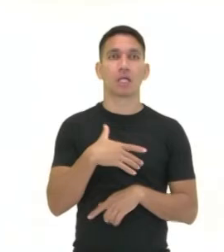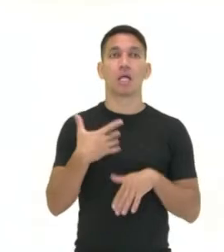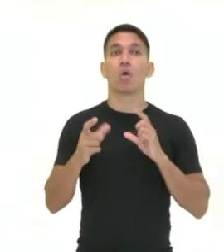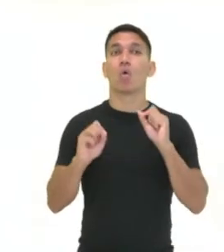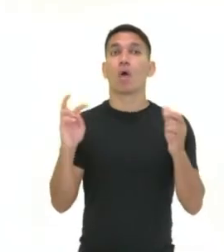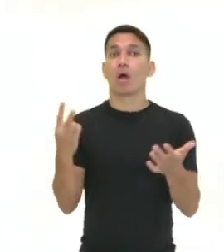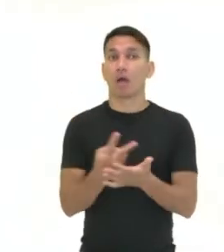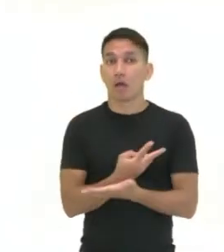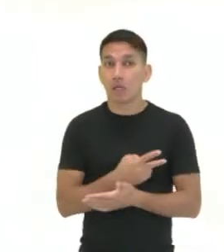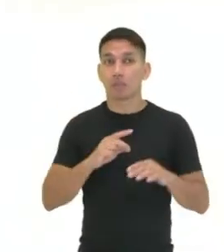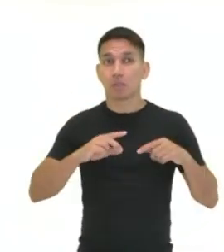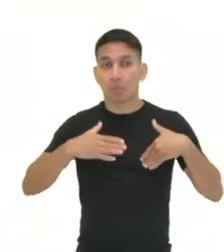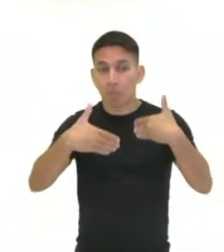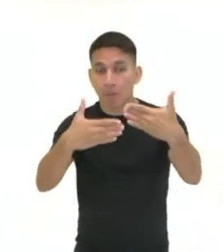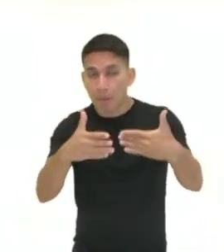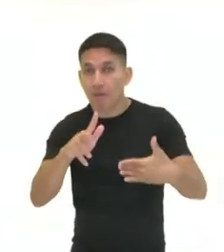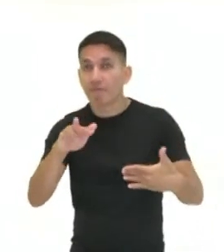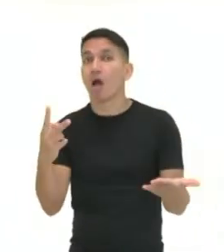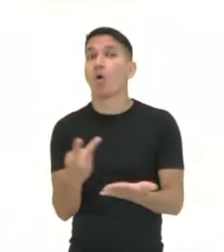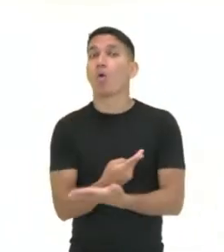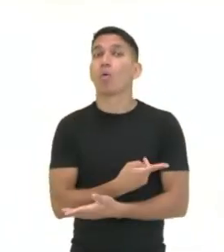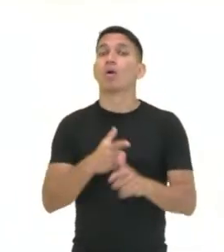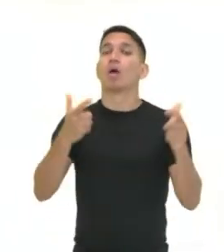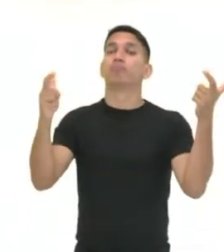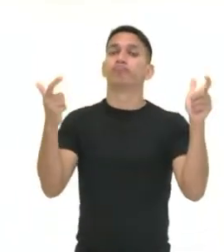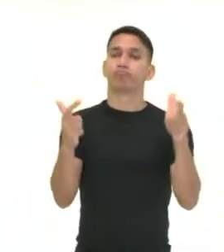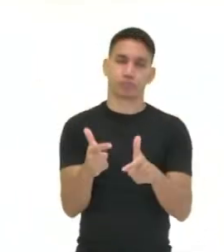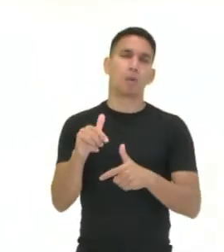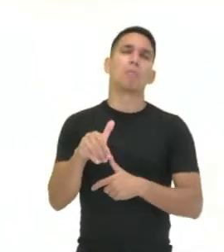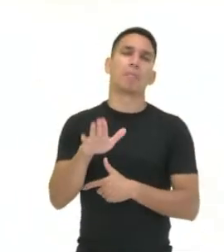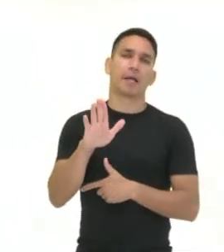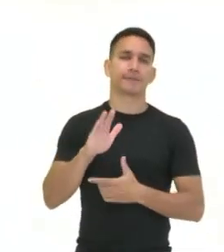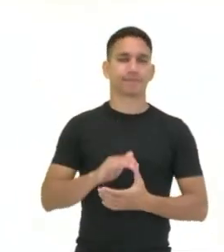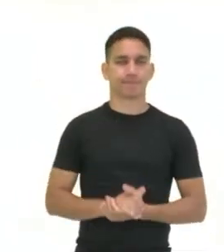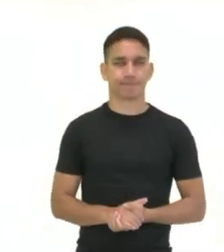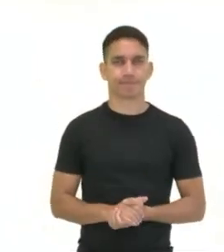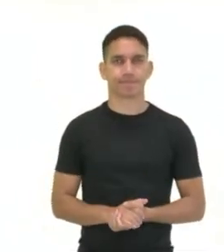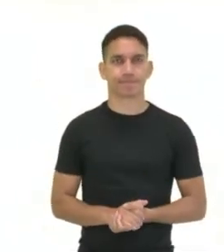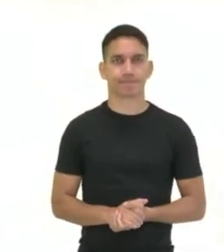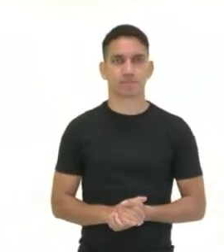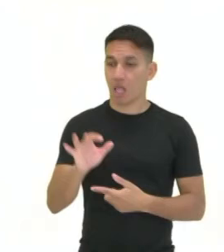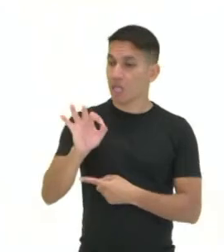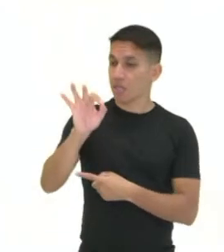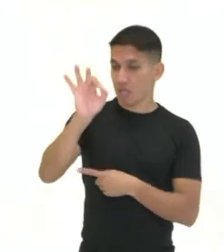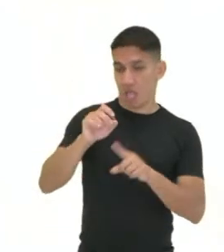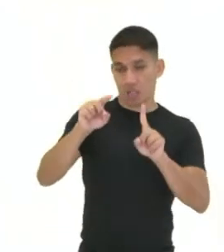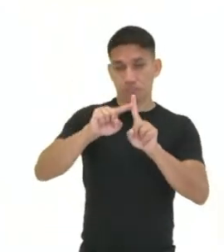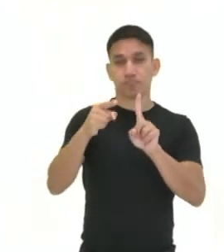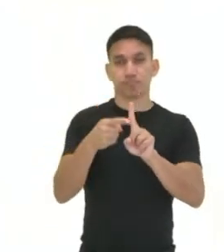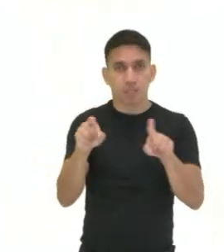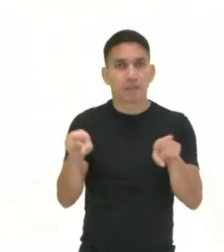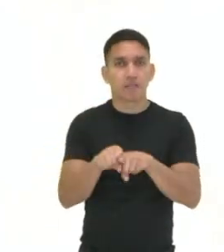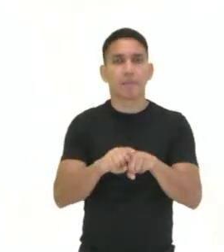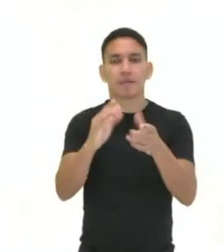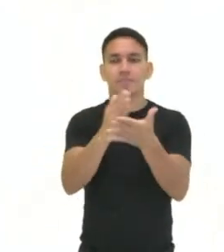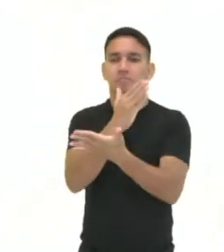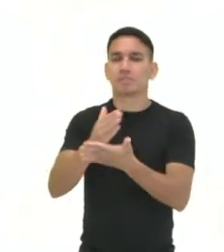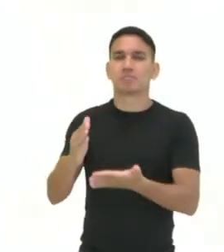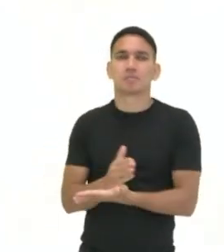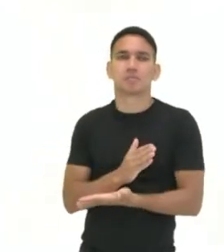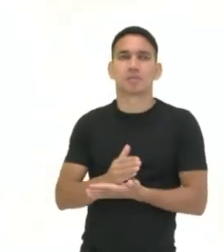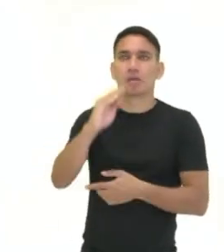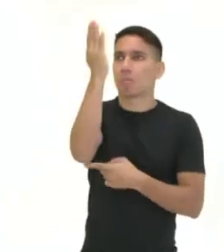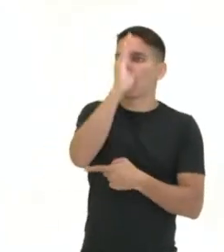tendência, segundo o gráfico, é diminuir ainda mais. Taxas de fecundidade também ao longo do